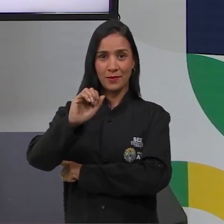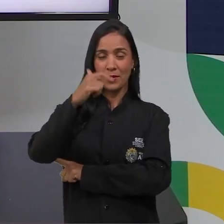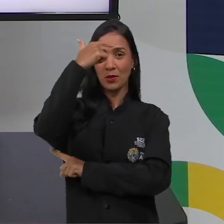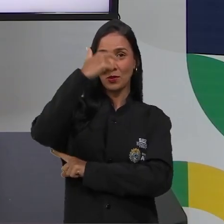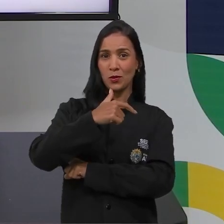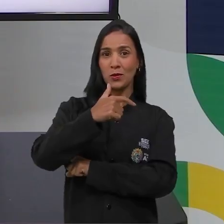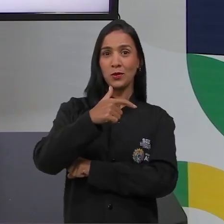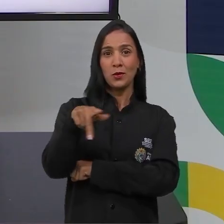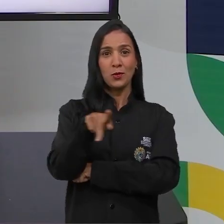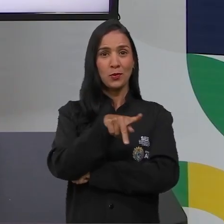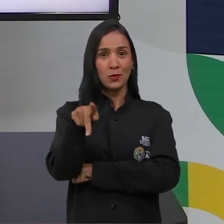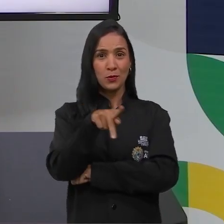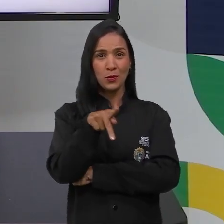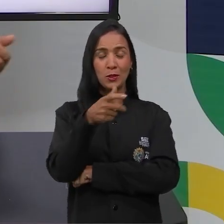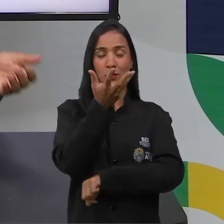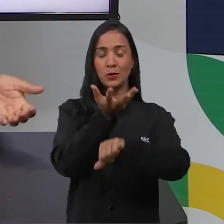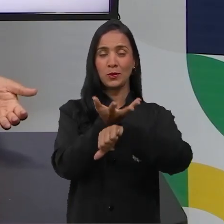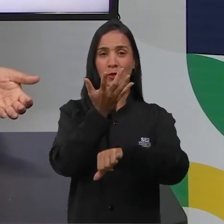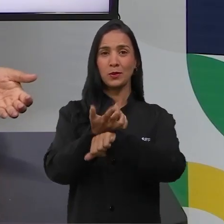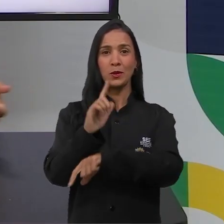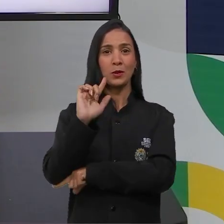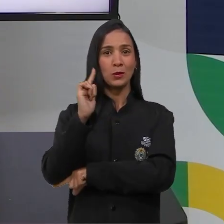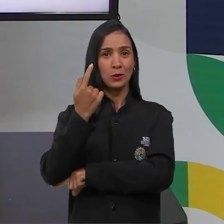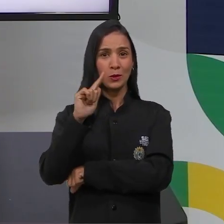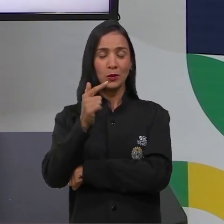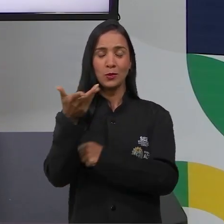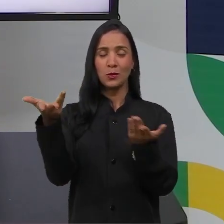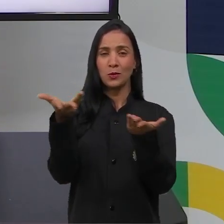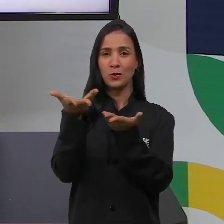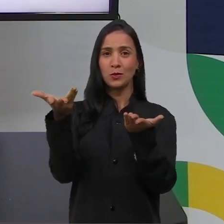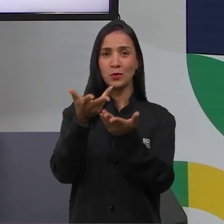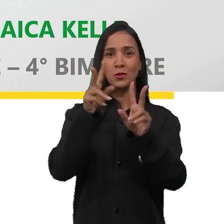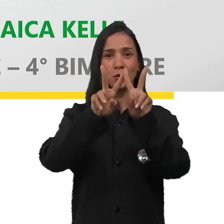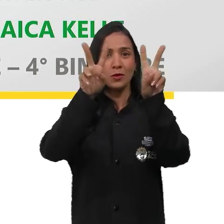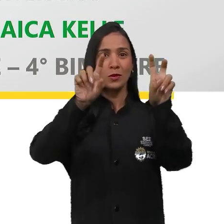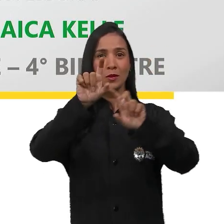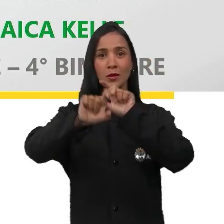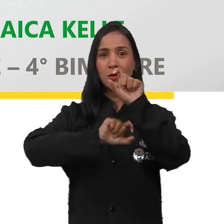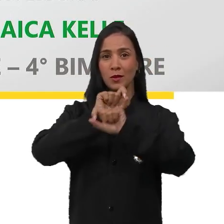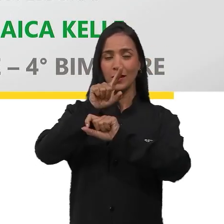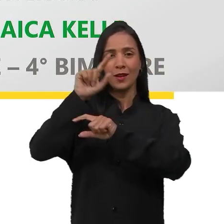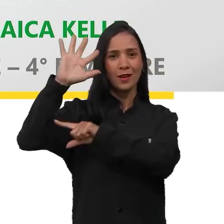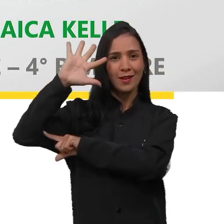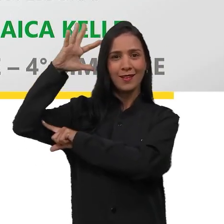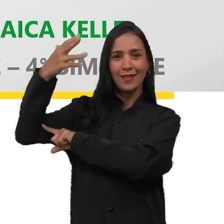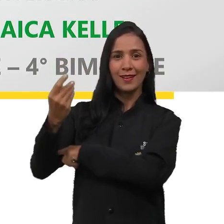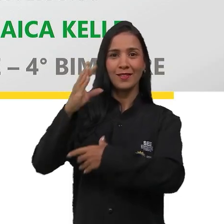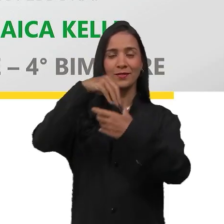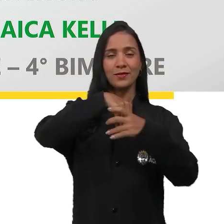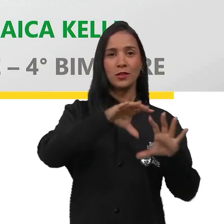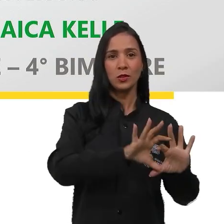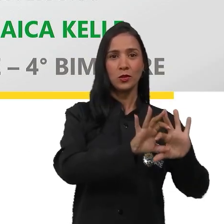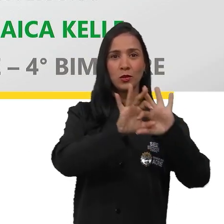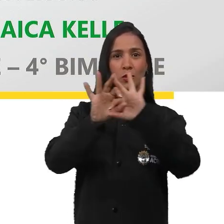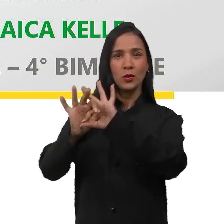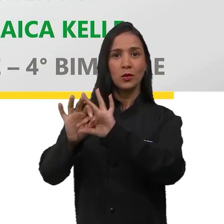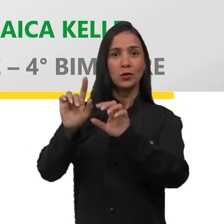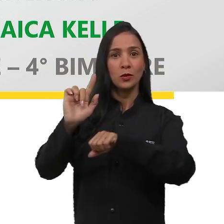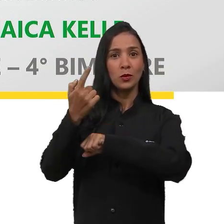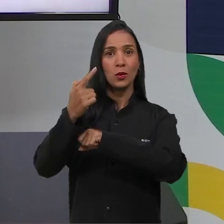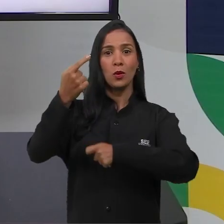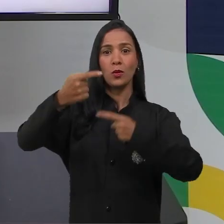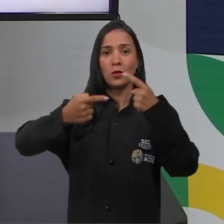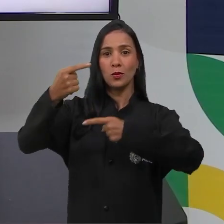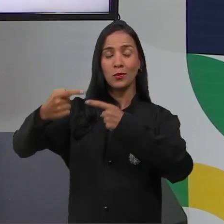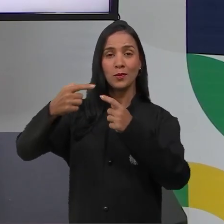de Geografia e a nossa aula de hoje tem como tema a África no contexto da geopolítica mundial.